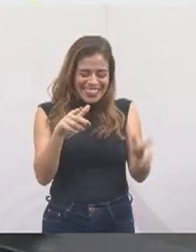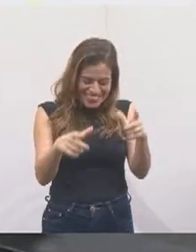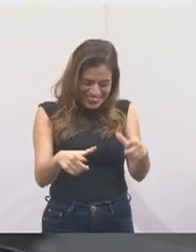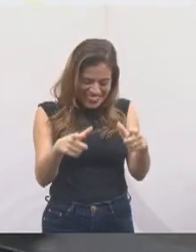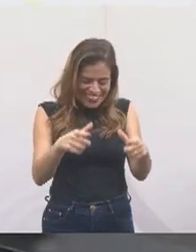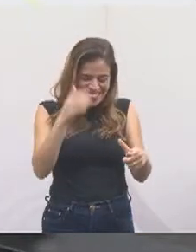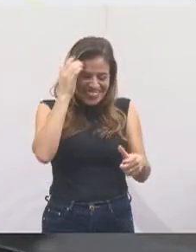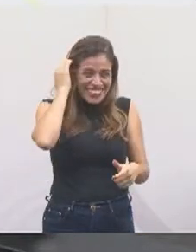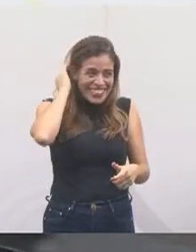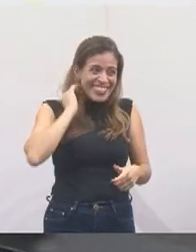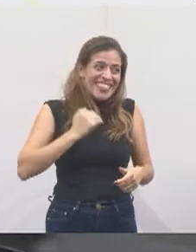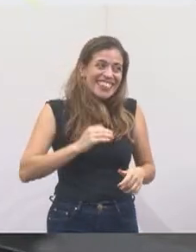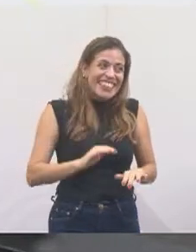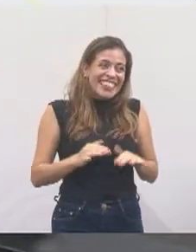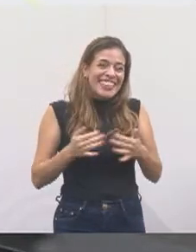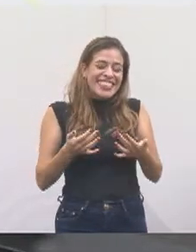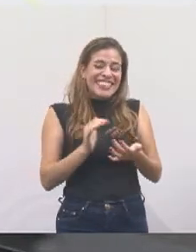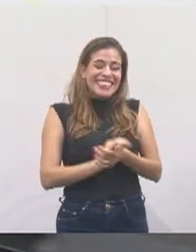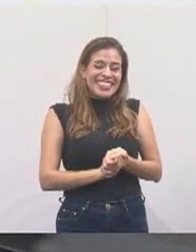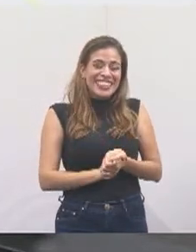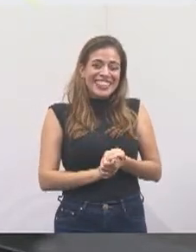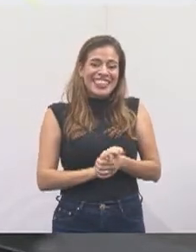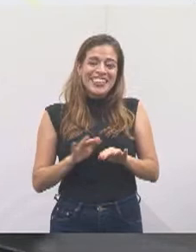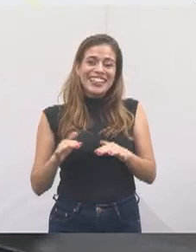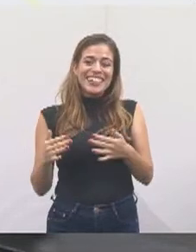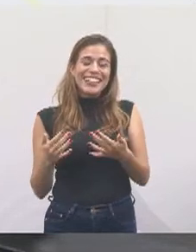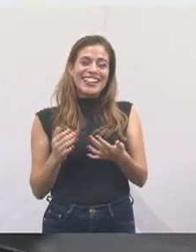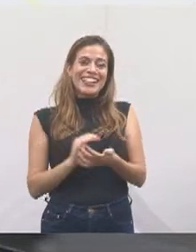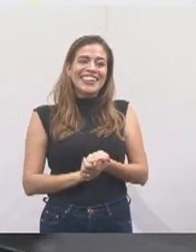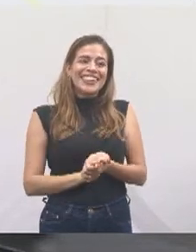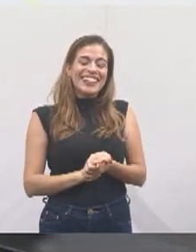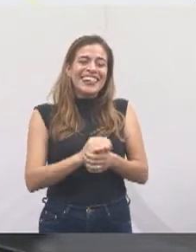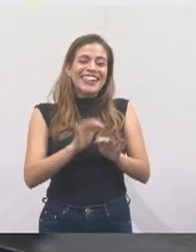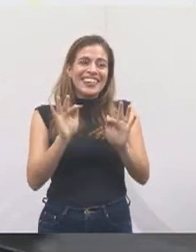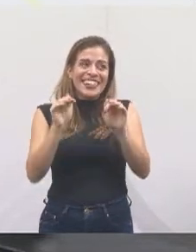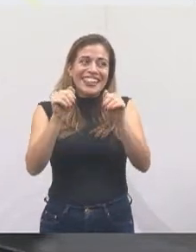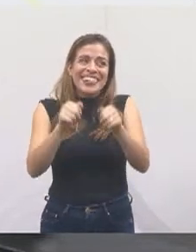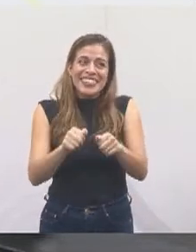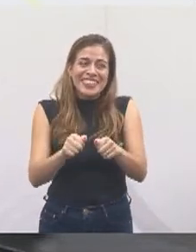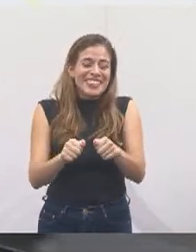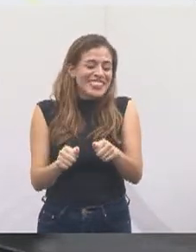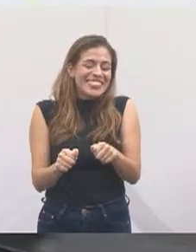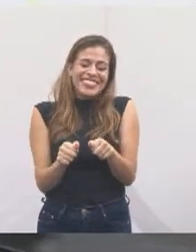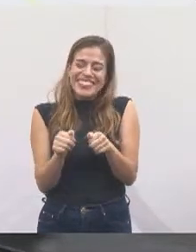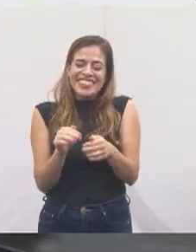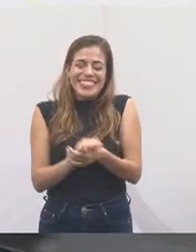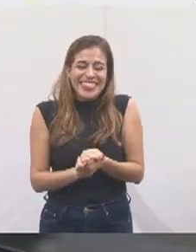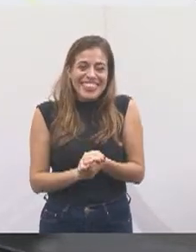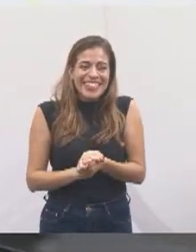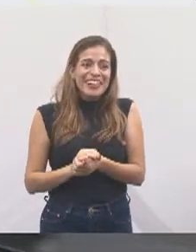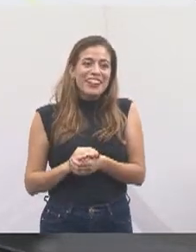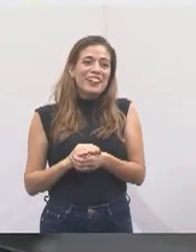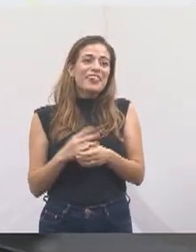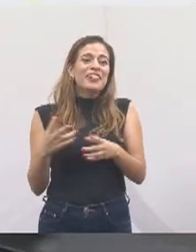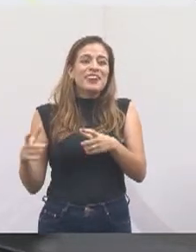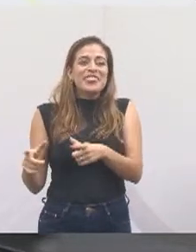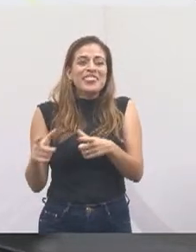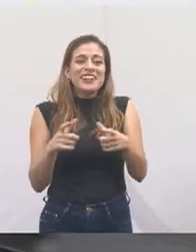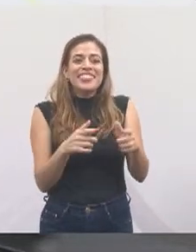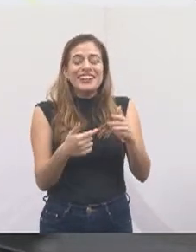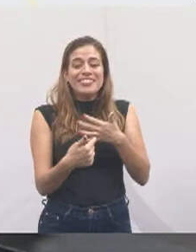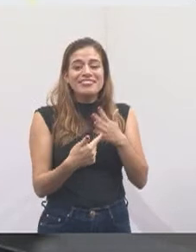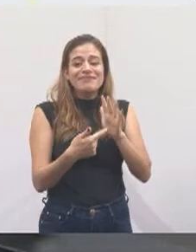custo total dessa obra desde o início até o seu término anexar documento comprovante foram gastos